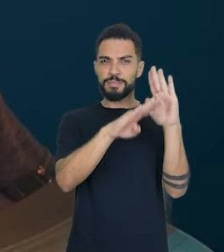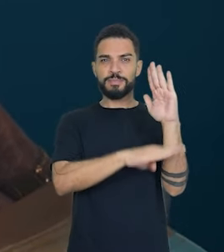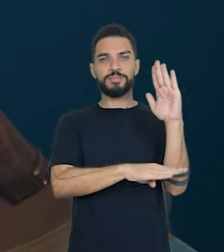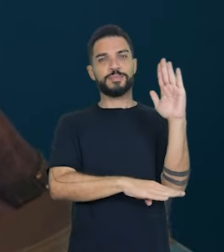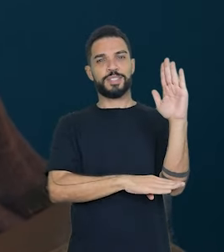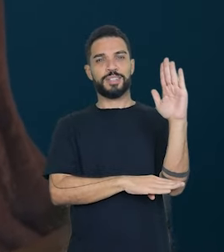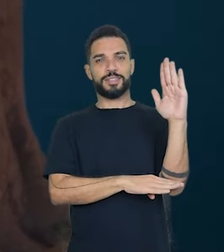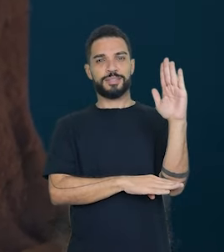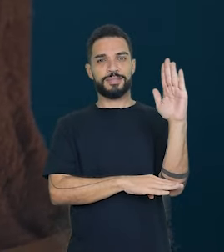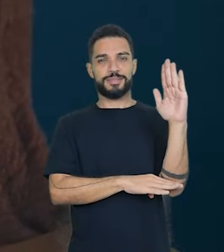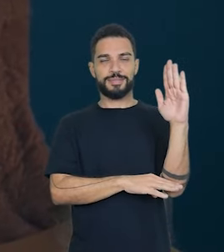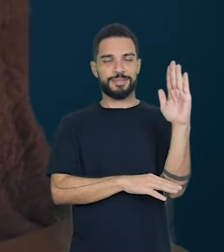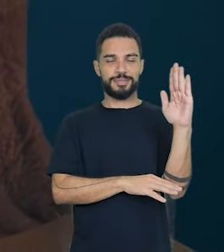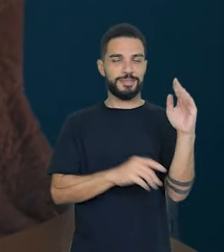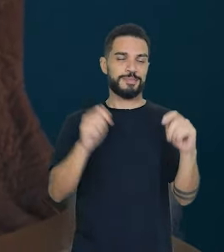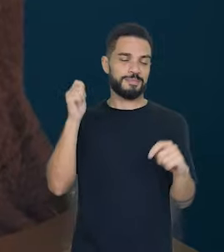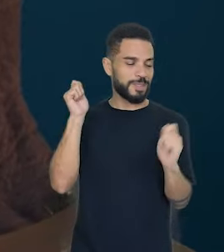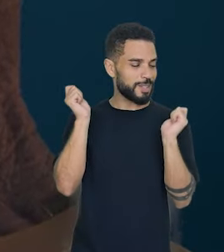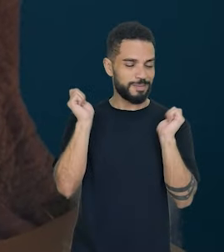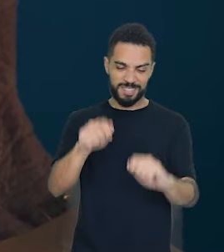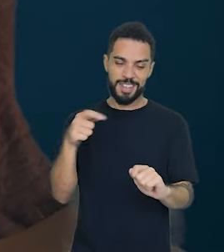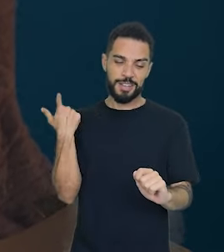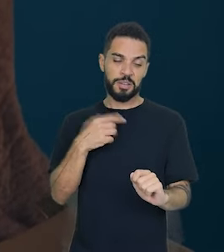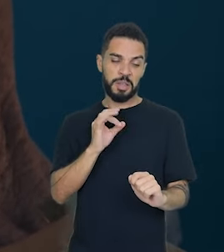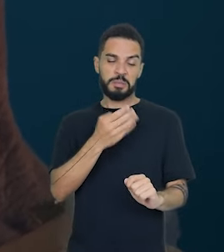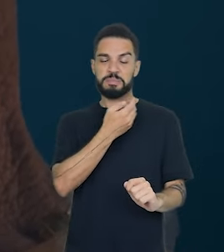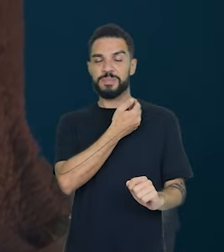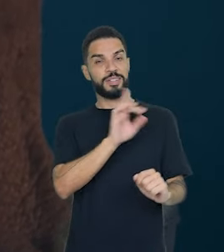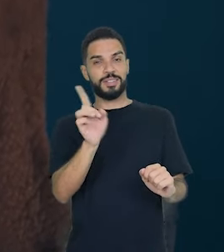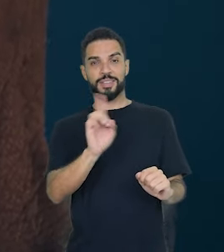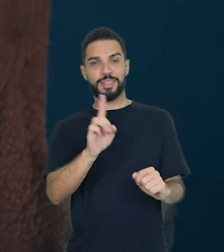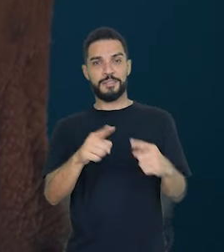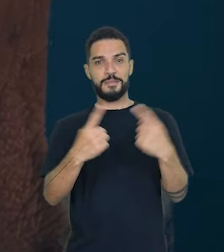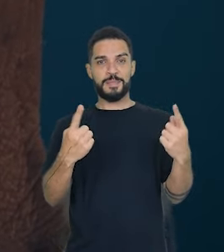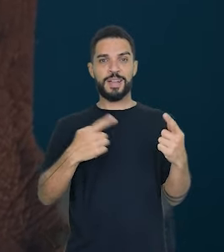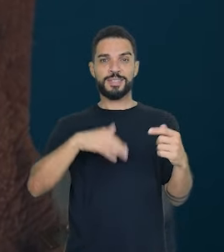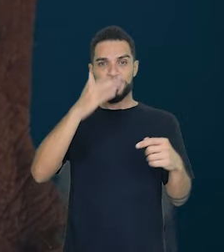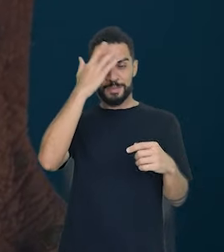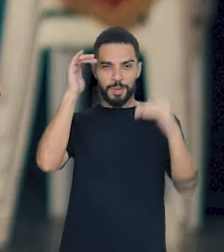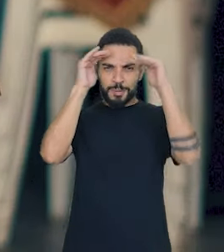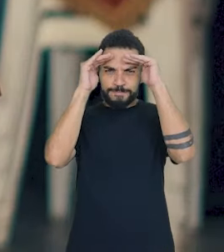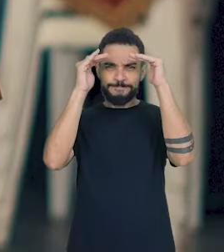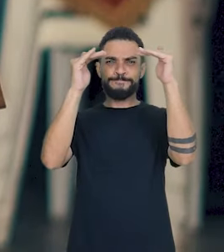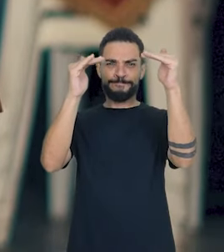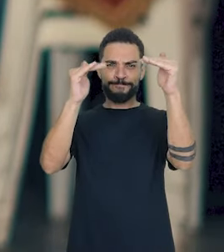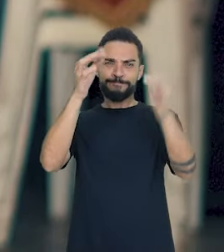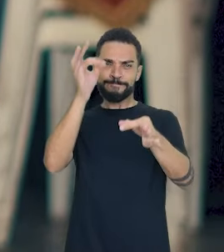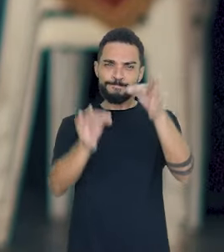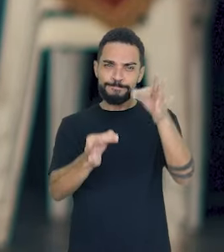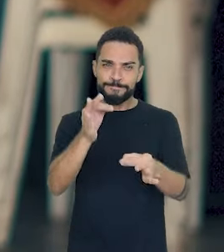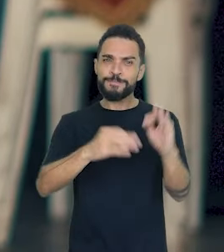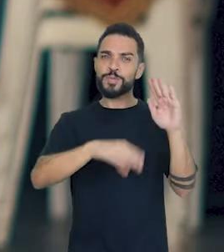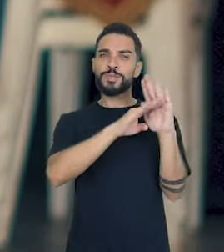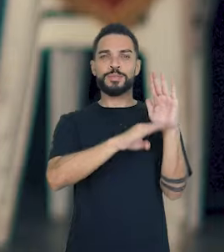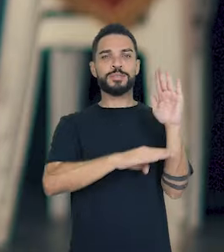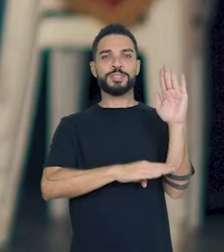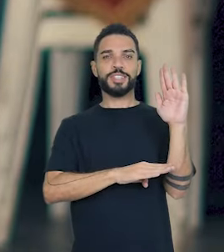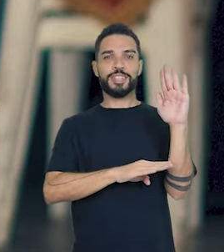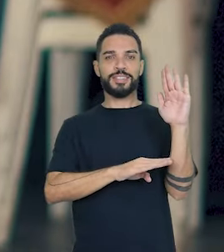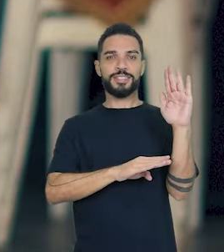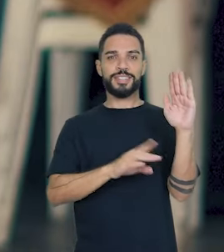Bailado para o Futuro, aquelas que estão seguindo as normas e estão dando ouvido a ele, não tem nada a